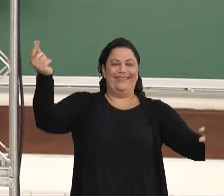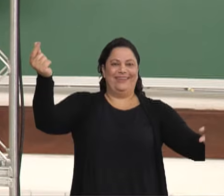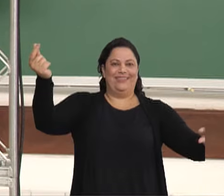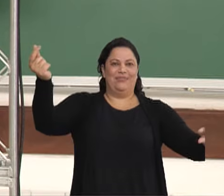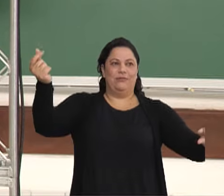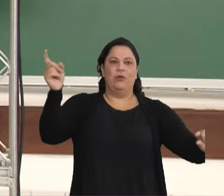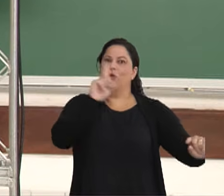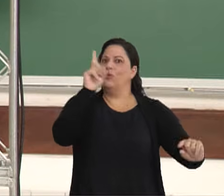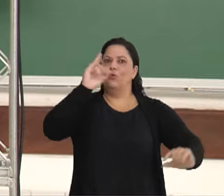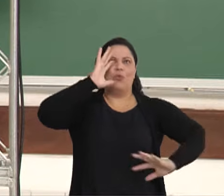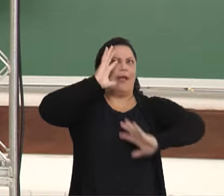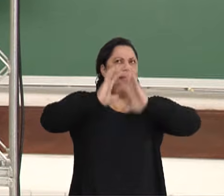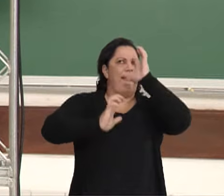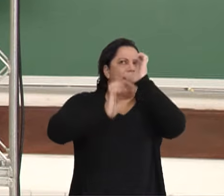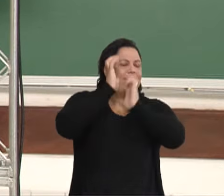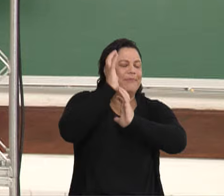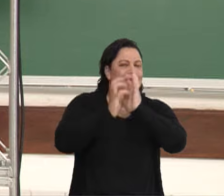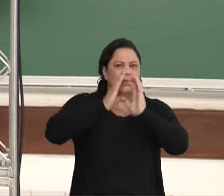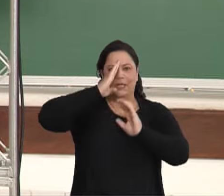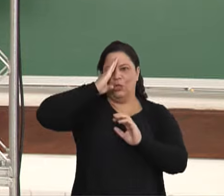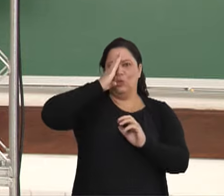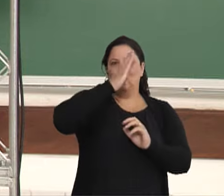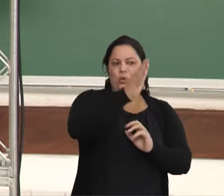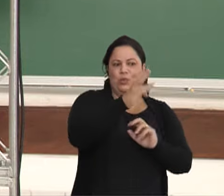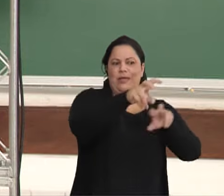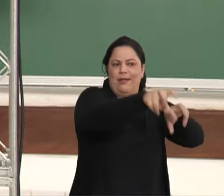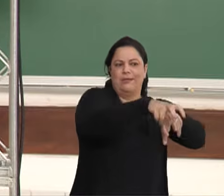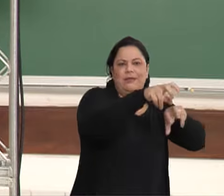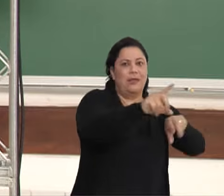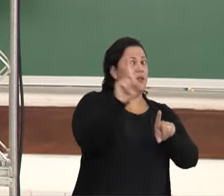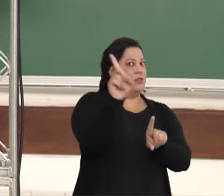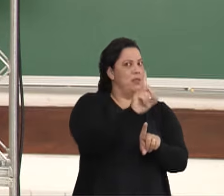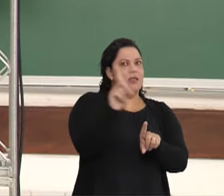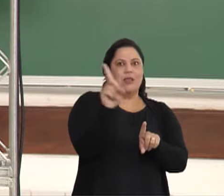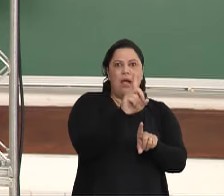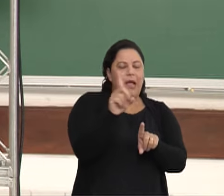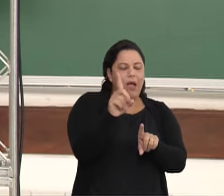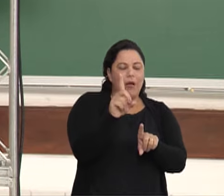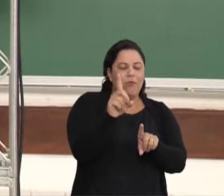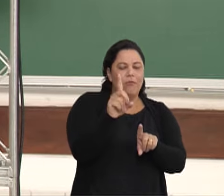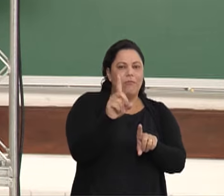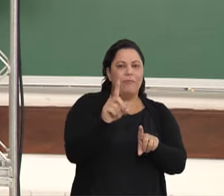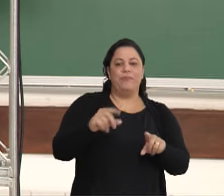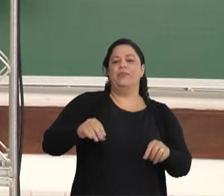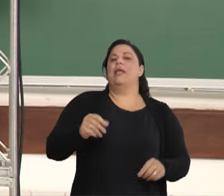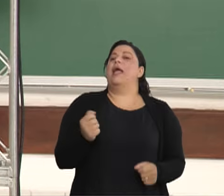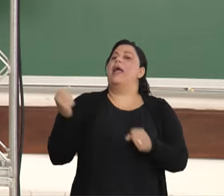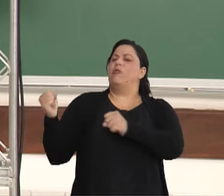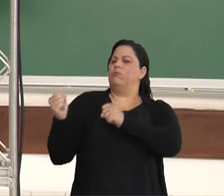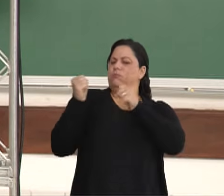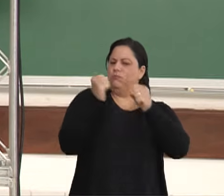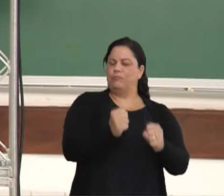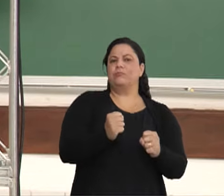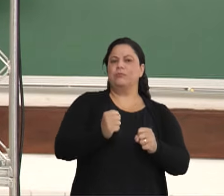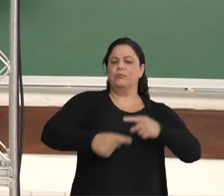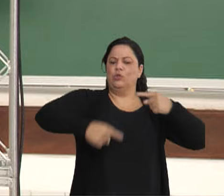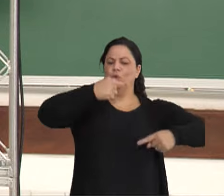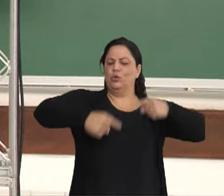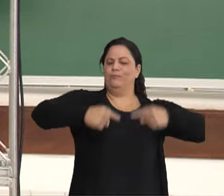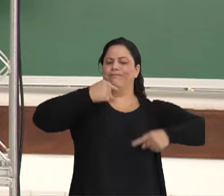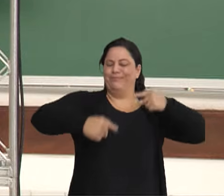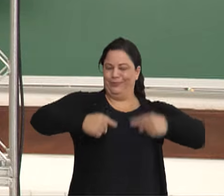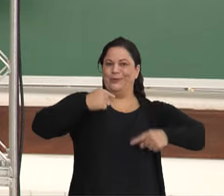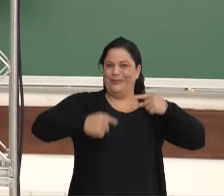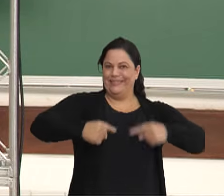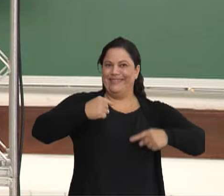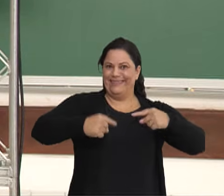briga direta contra os cafeicultores. A briga dele aqui é para diminuir o poder político dessas oligarquias, que o Getúlio Vargas